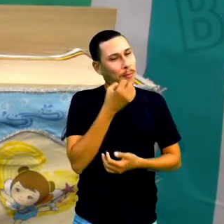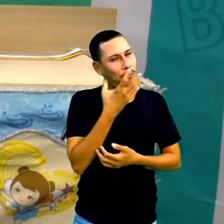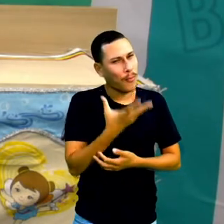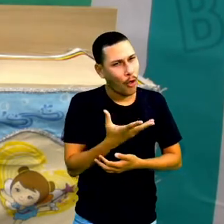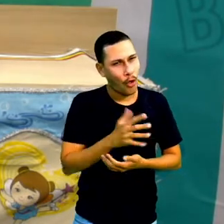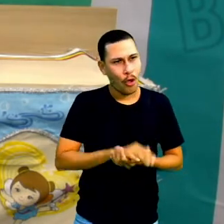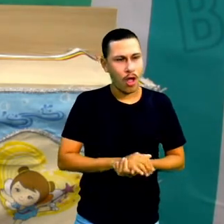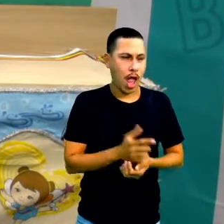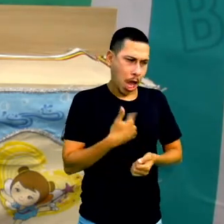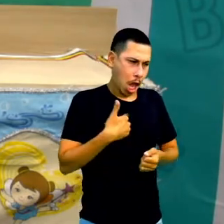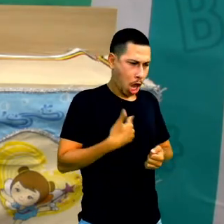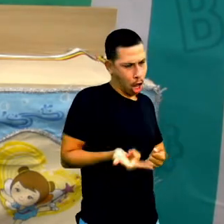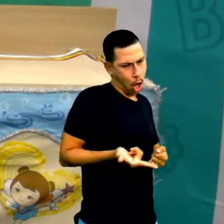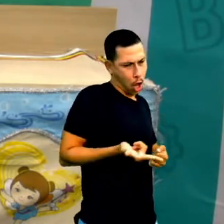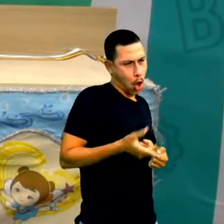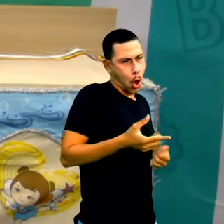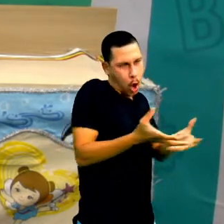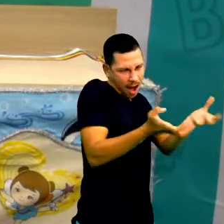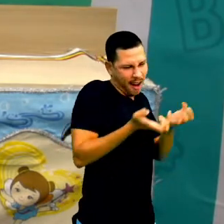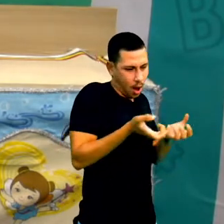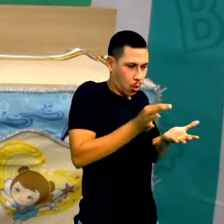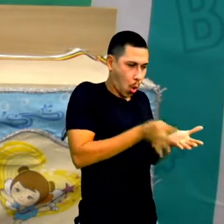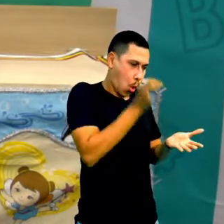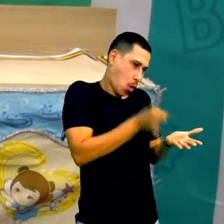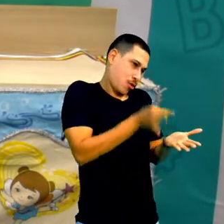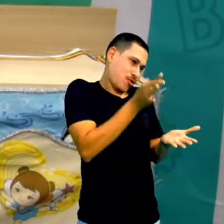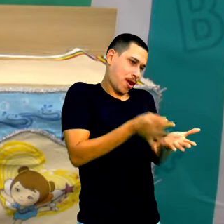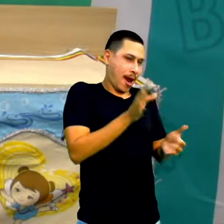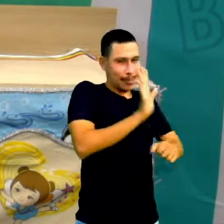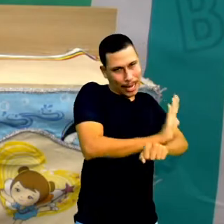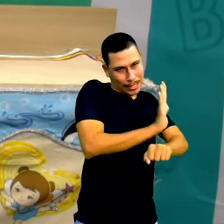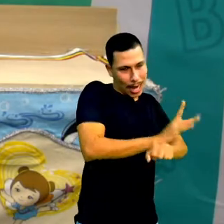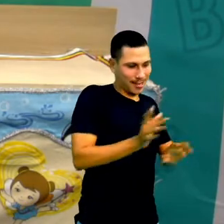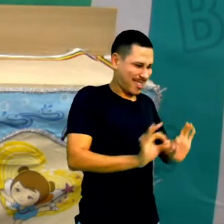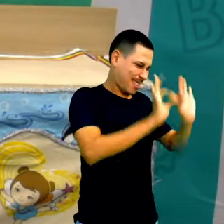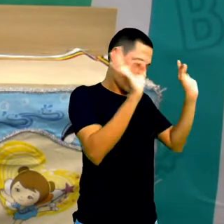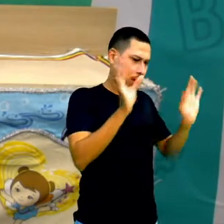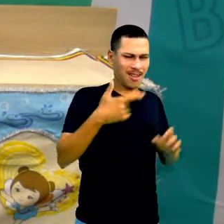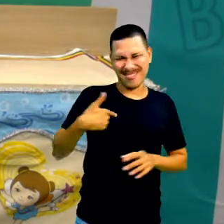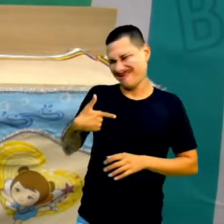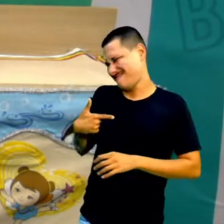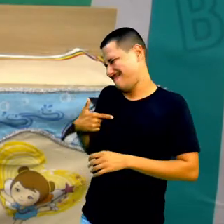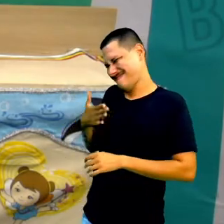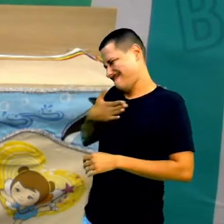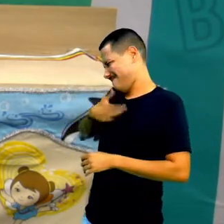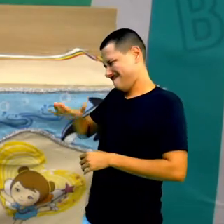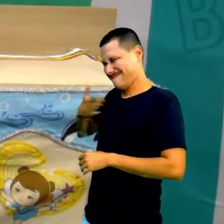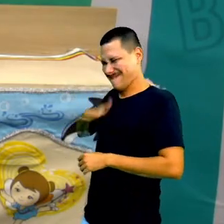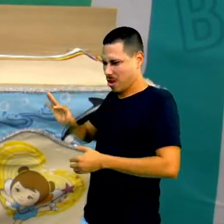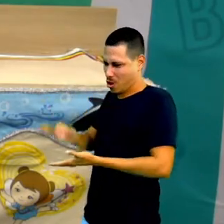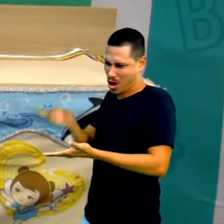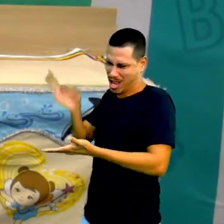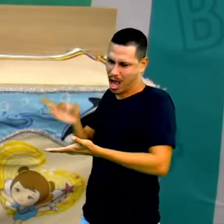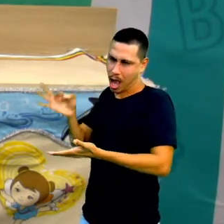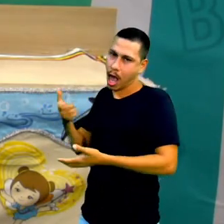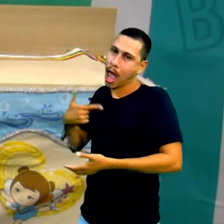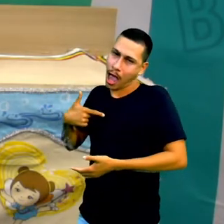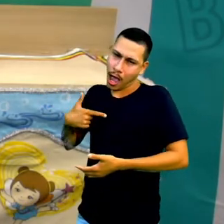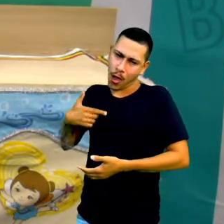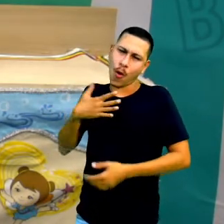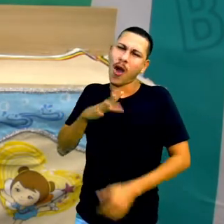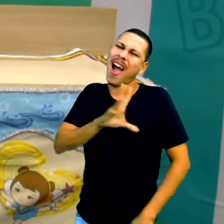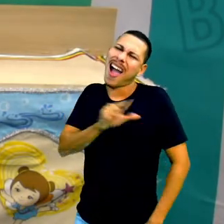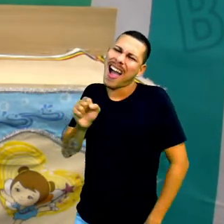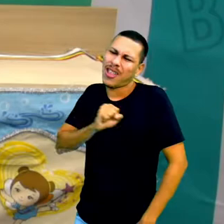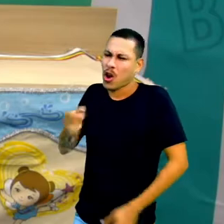Acabei de preparar o chá da tarde. Que chique, o chá da tarde. Não, tia Lê não gosta de chá. Tia Lê gosta de café mesmo,